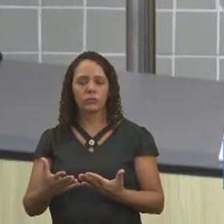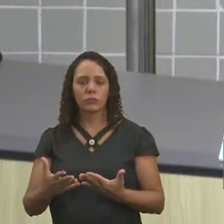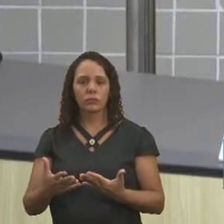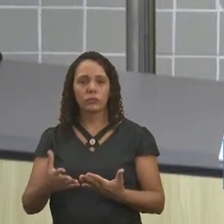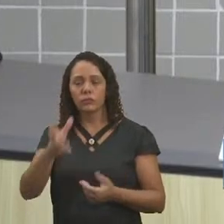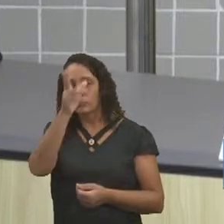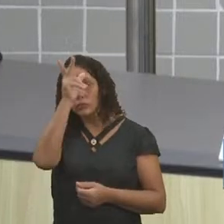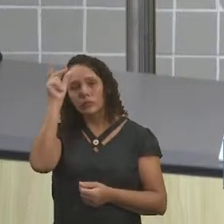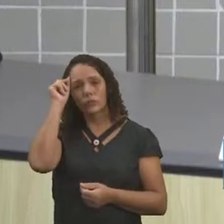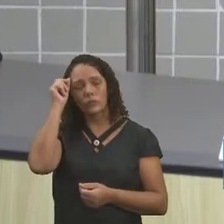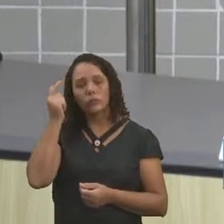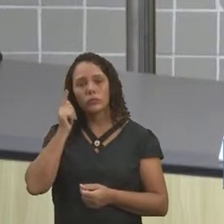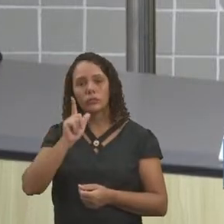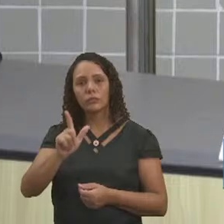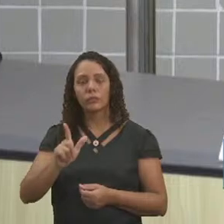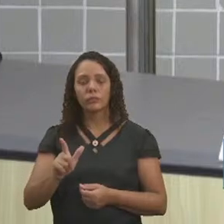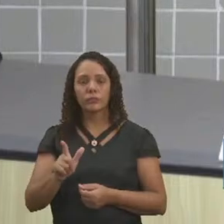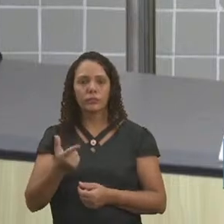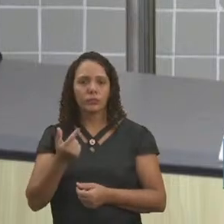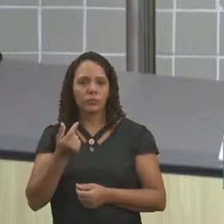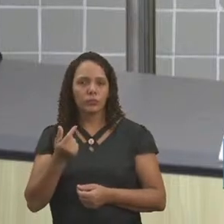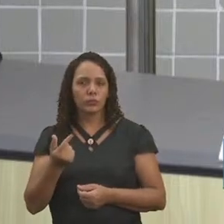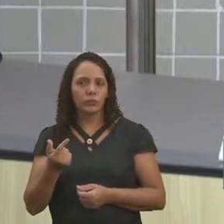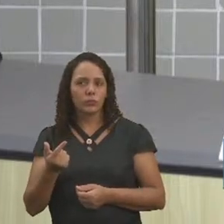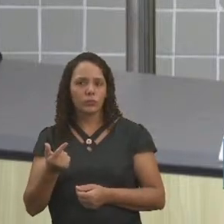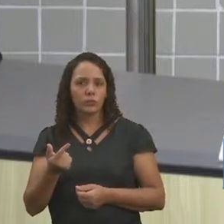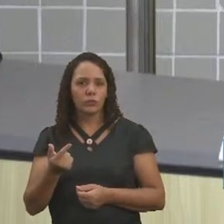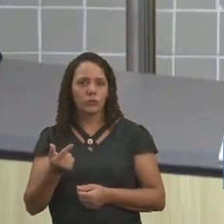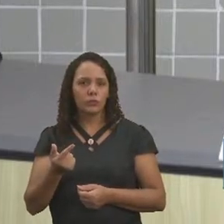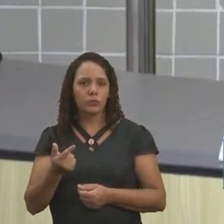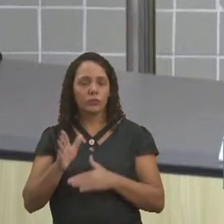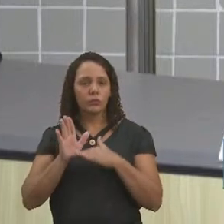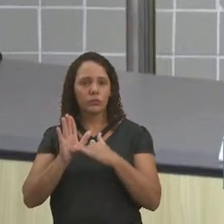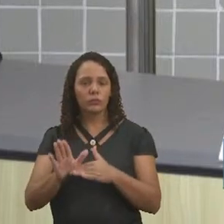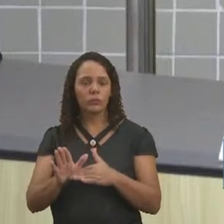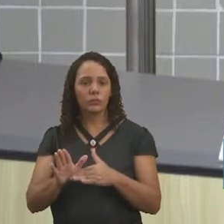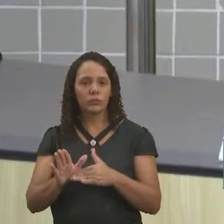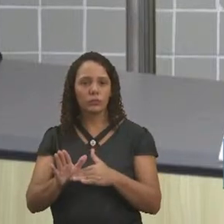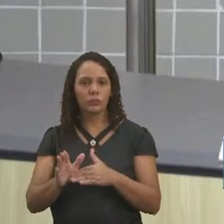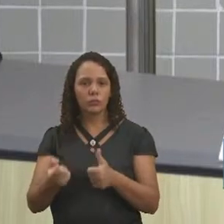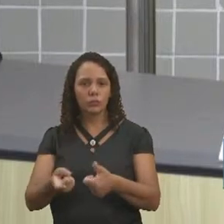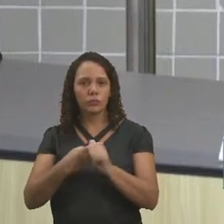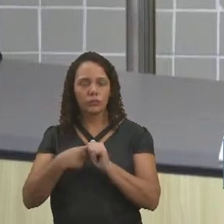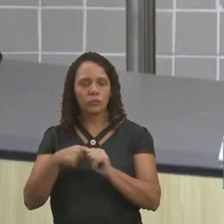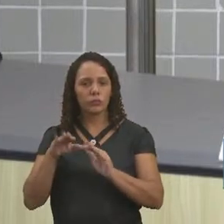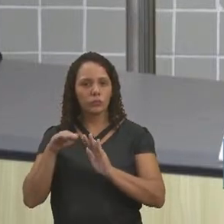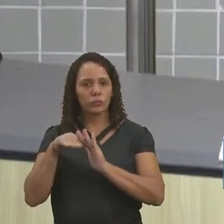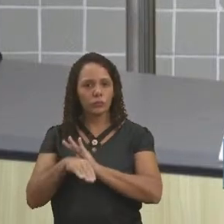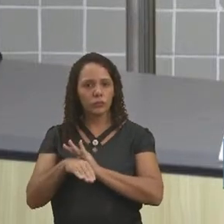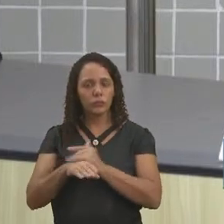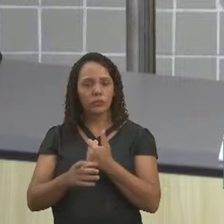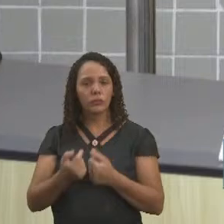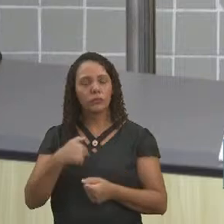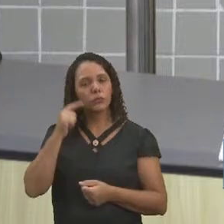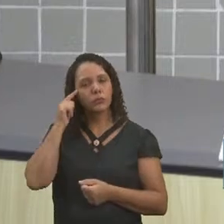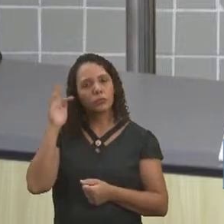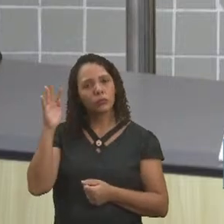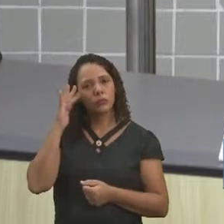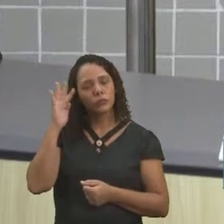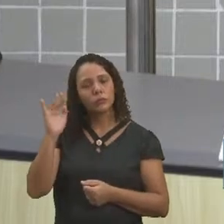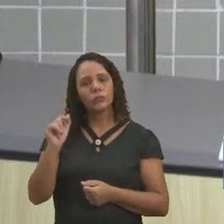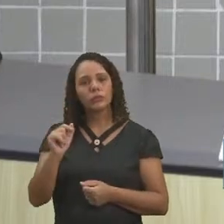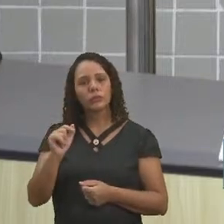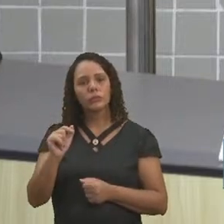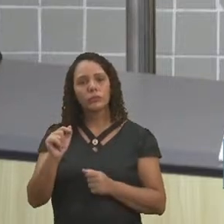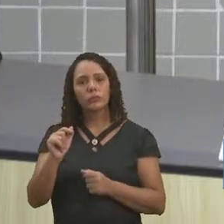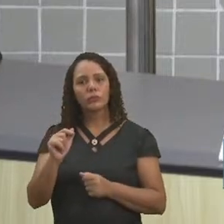a prefeitura ganhe um pouco nisso e ajuda principalmente a abater essa dívida. Eu acho que o prefeito